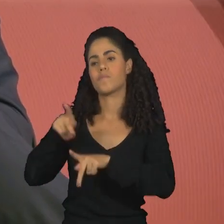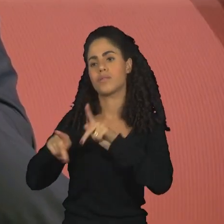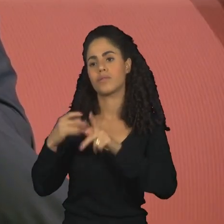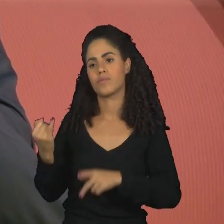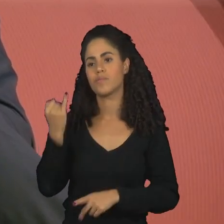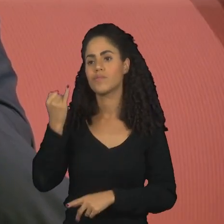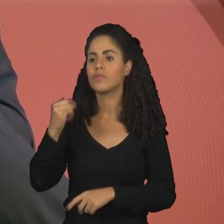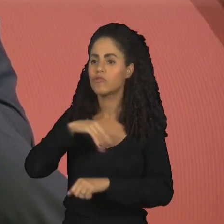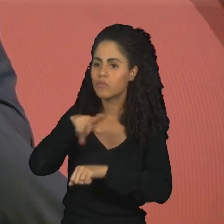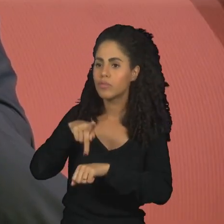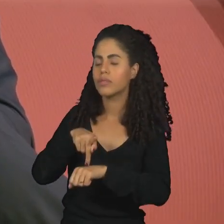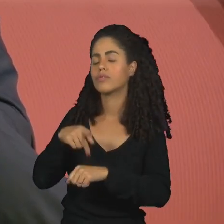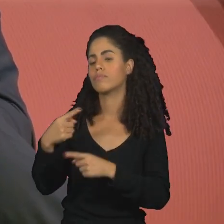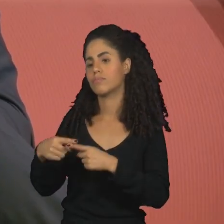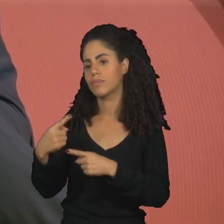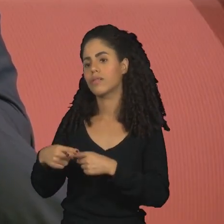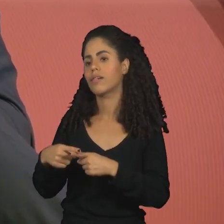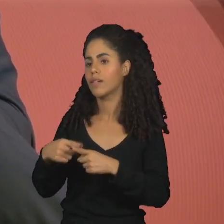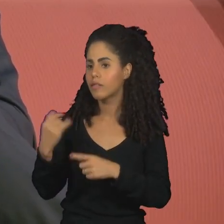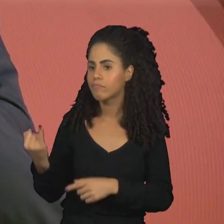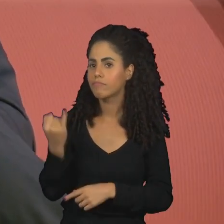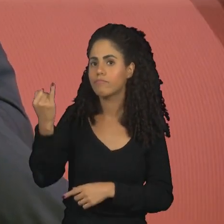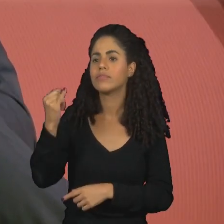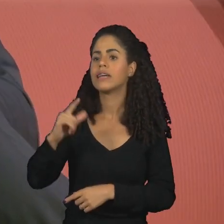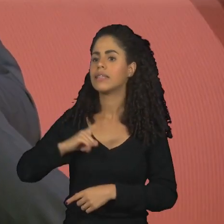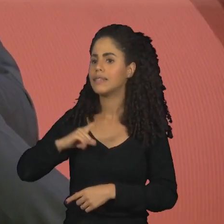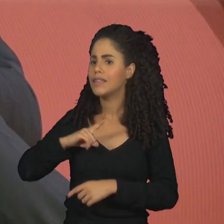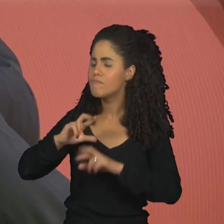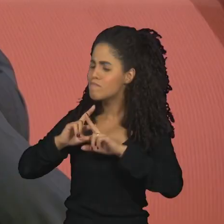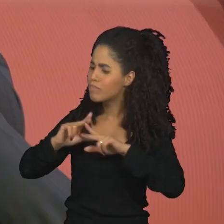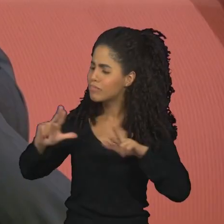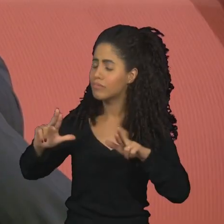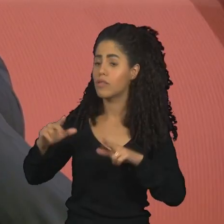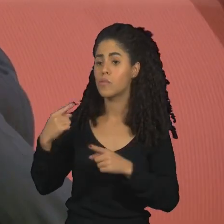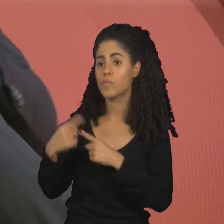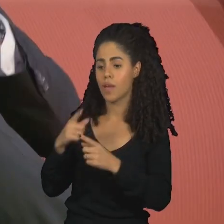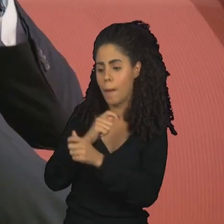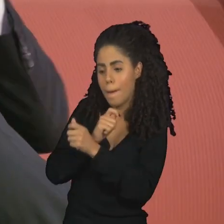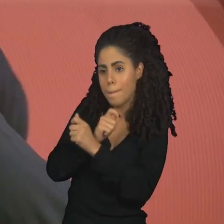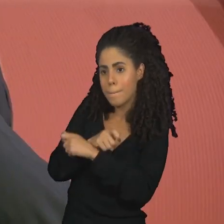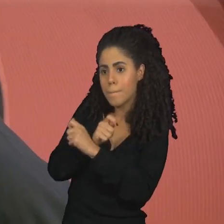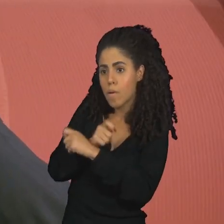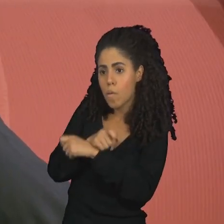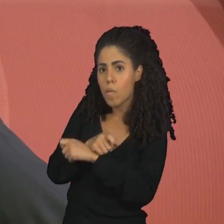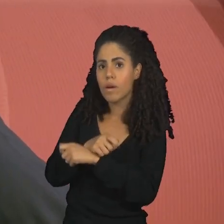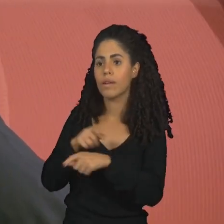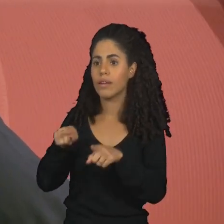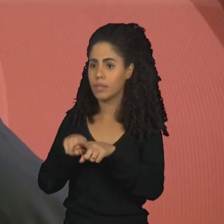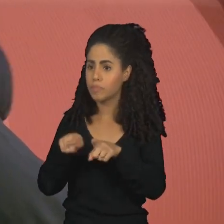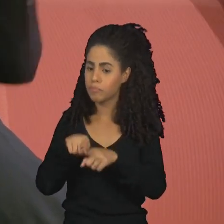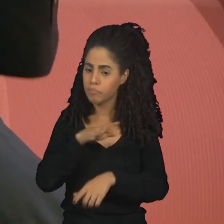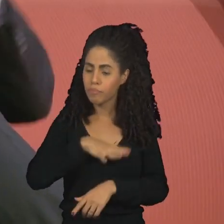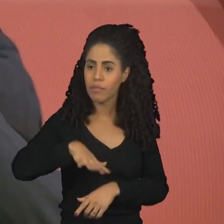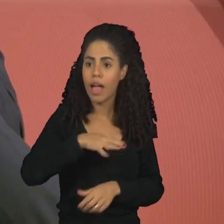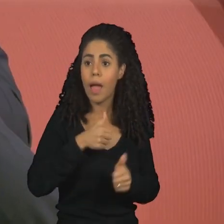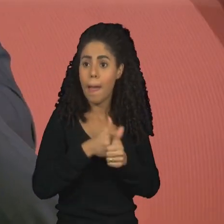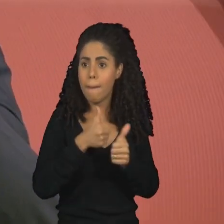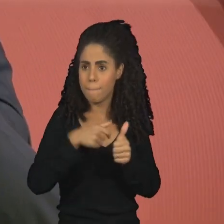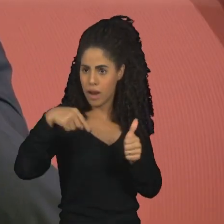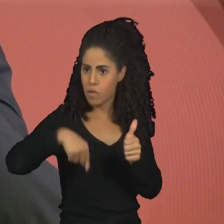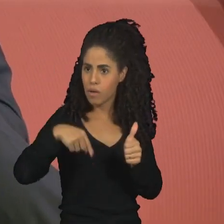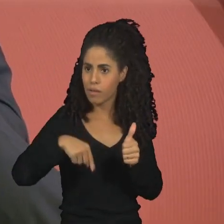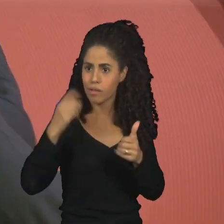o país, né? Que é um país que, eu digo, tem muito talento. A PUC, só resumindo, ela está no Vale da Gávea, né? Aqui perto,